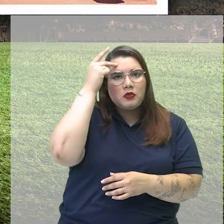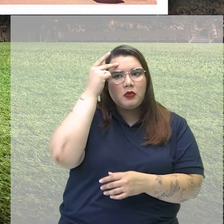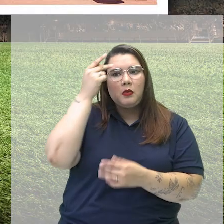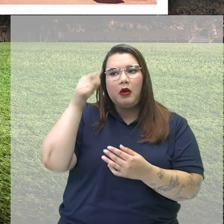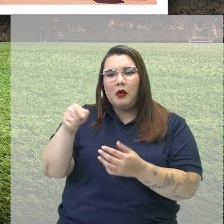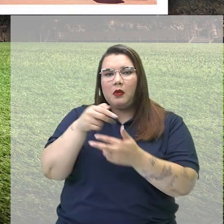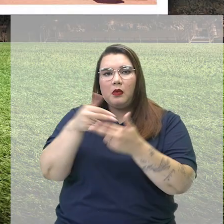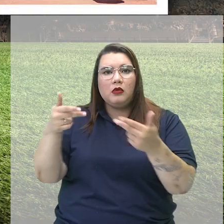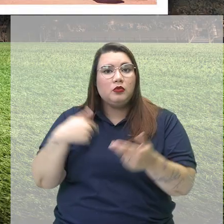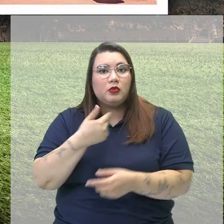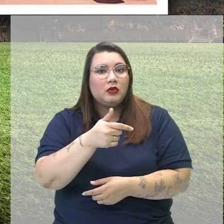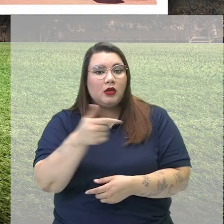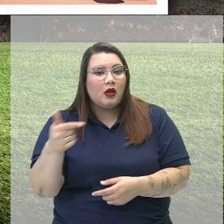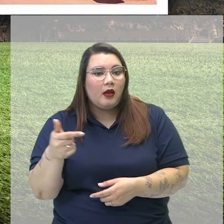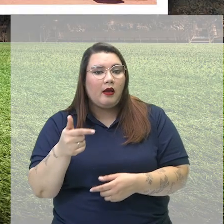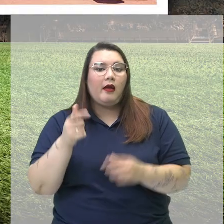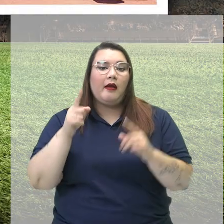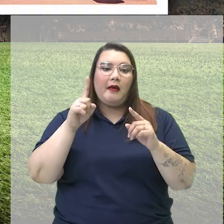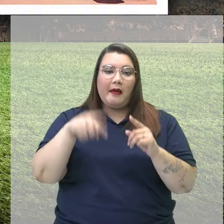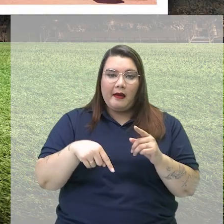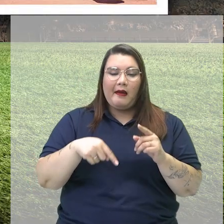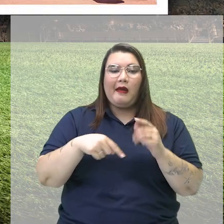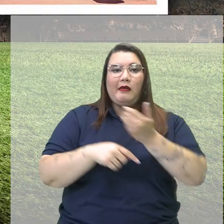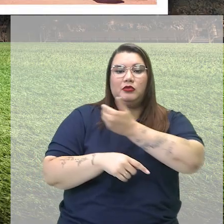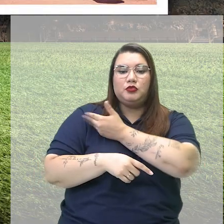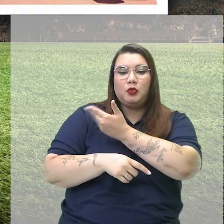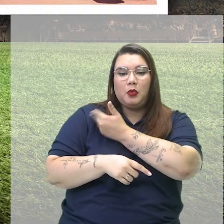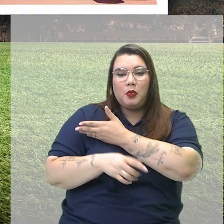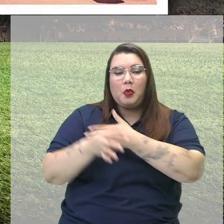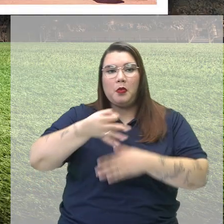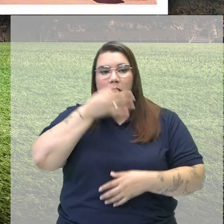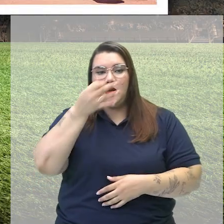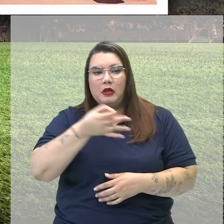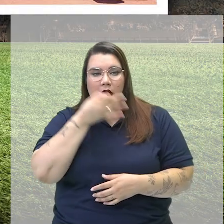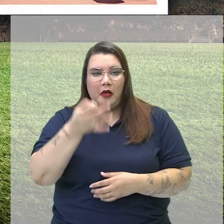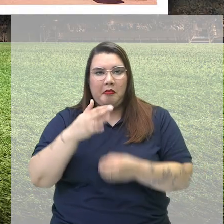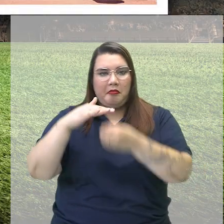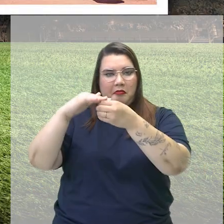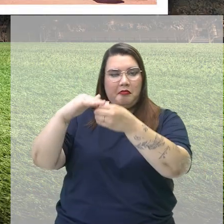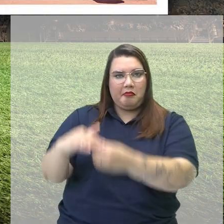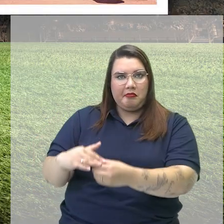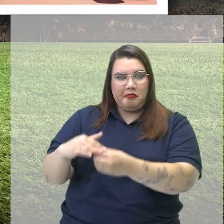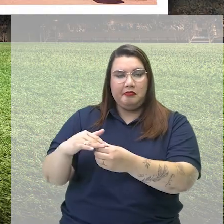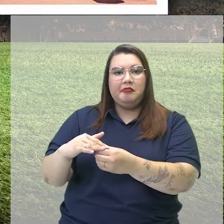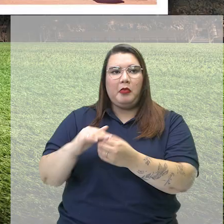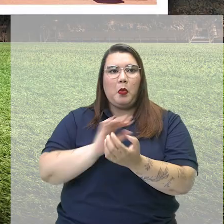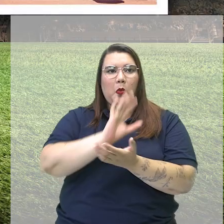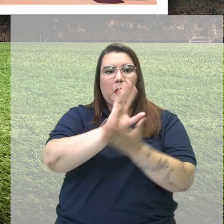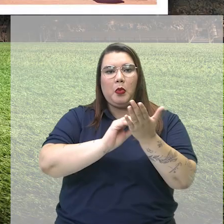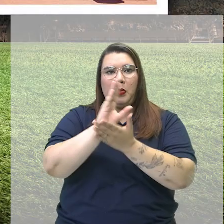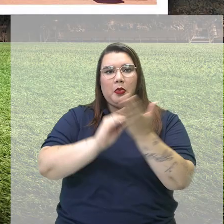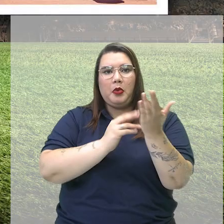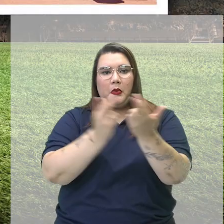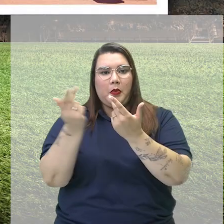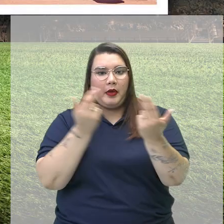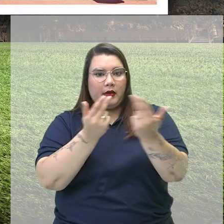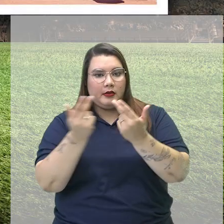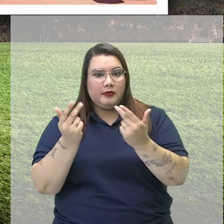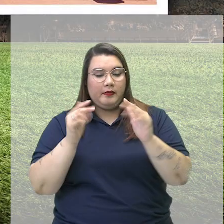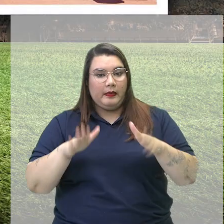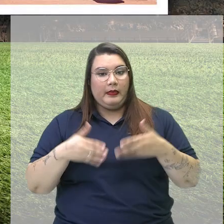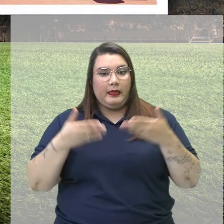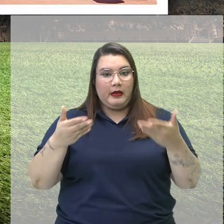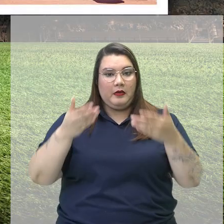Ou seja, é um julgamento precipitado, discriminatório e estereotipado. Então, quando a gente fala